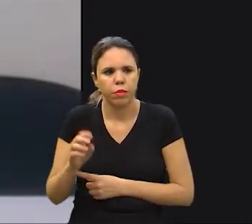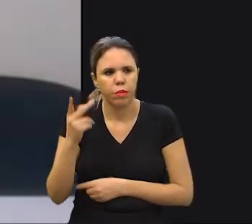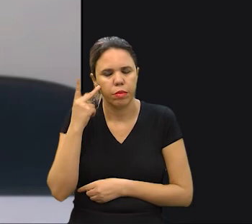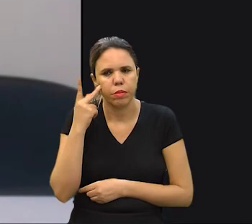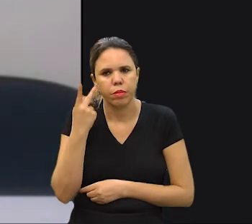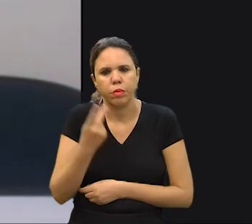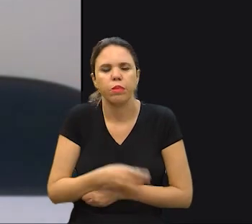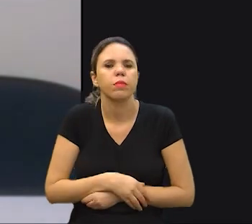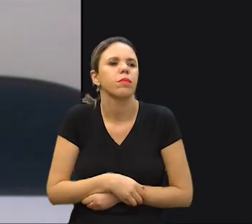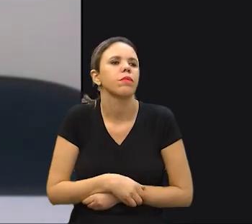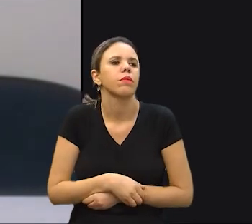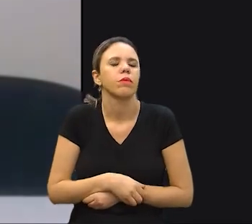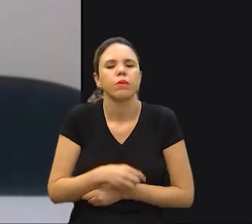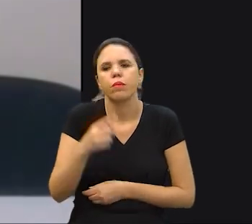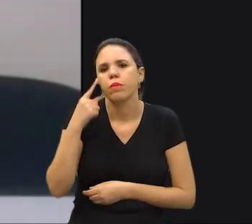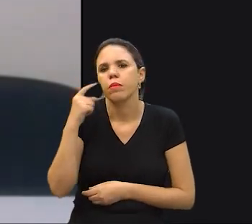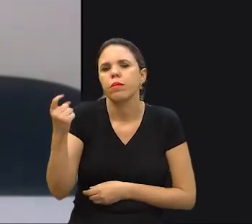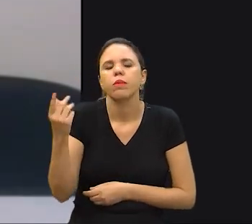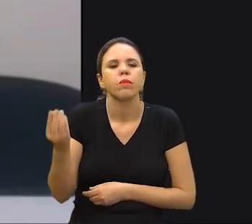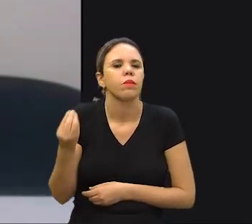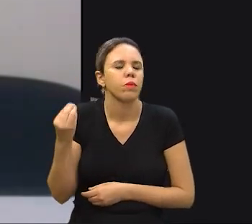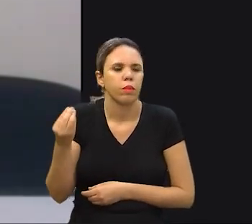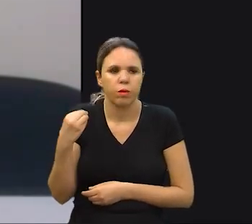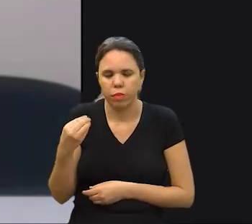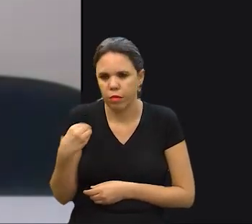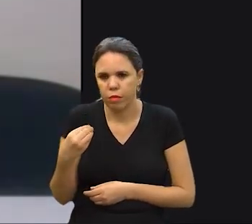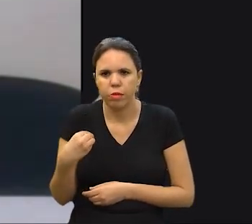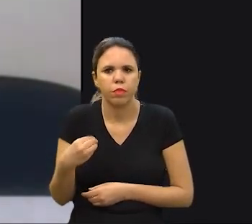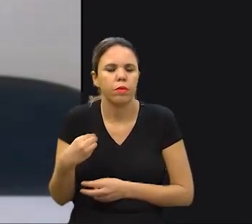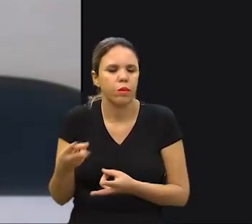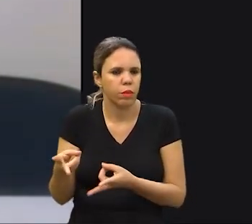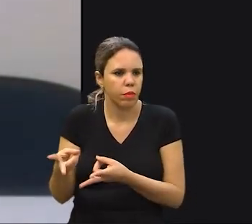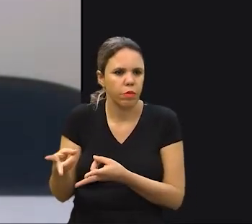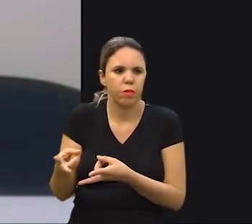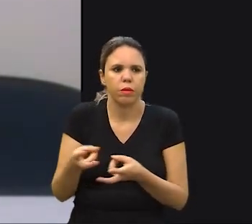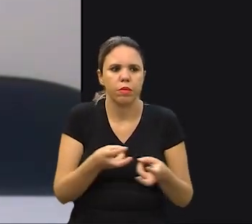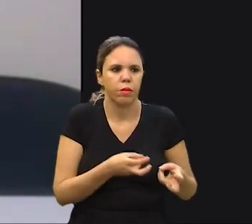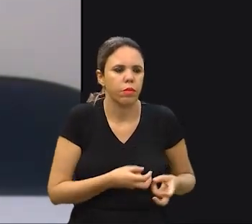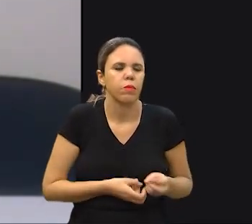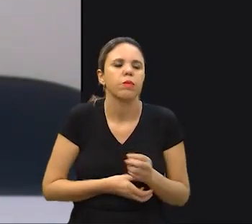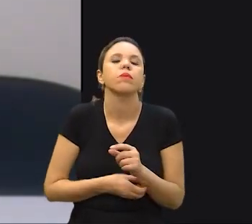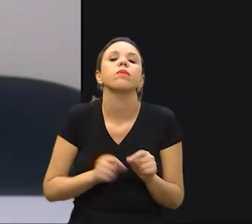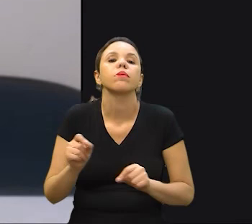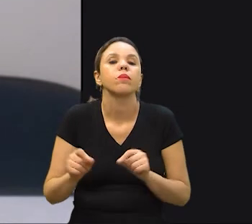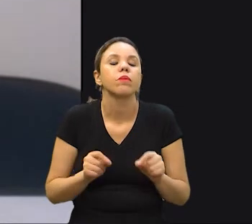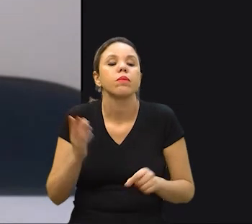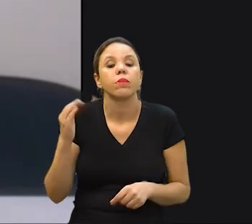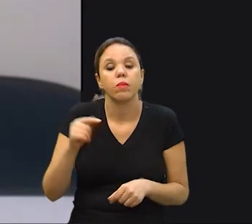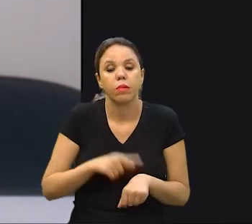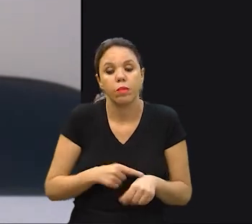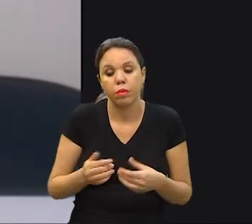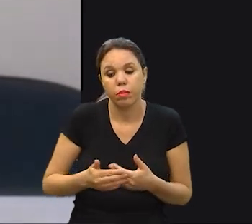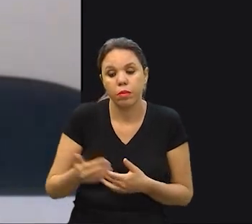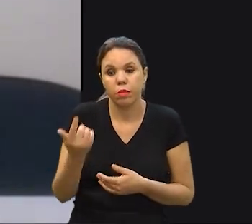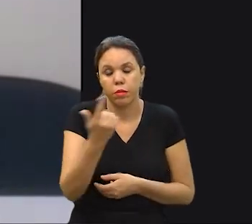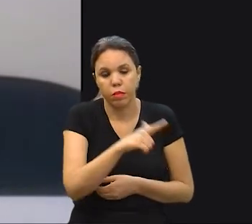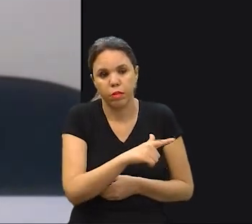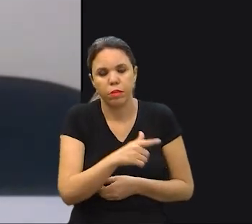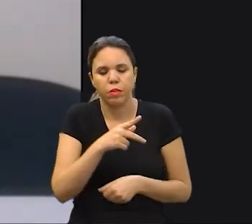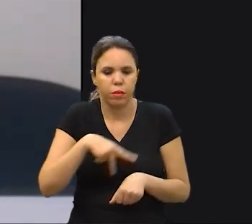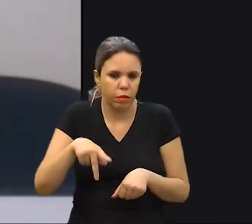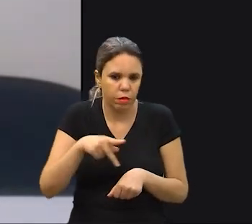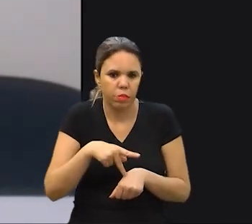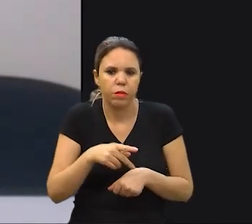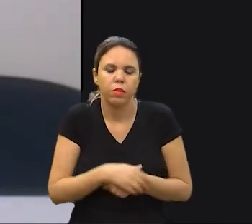de São Paulo. E é muito interessante como essa percepção, quem sabe daqui a um tempo, assim como em